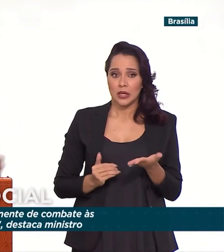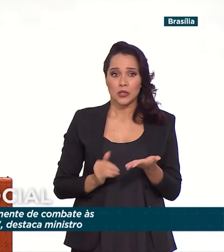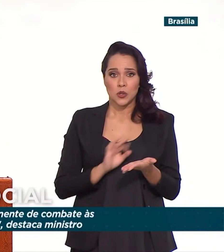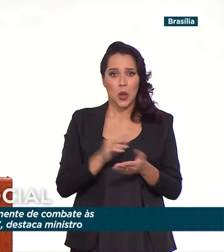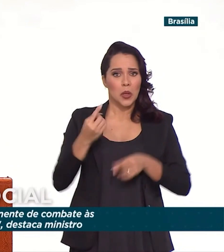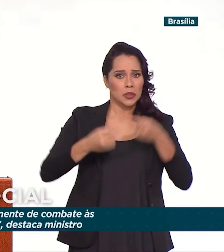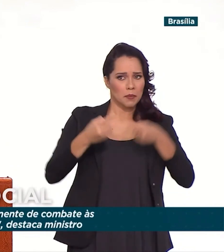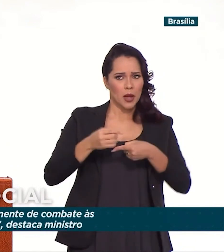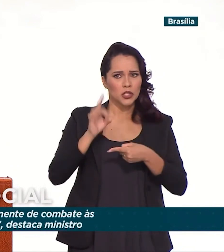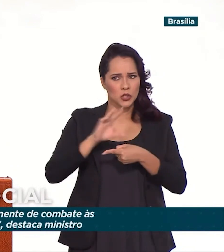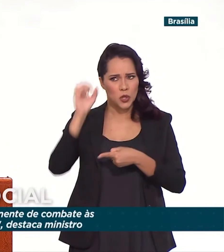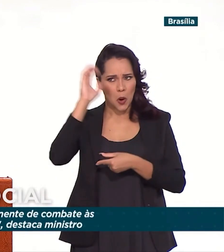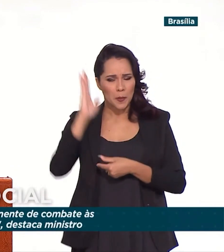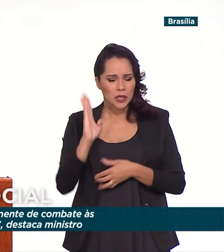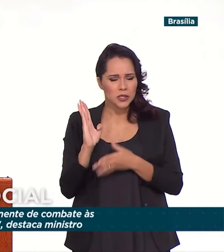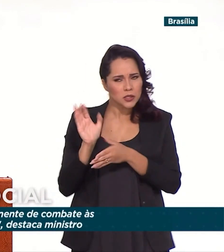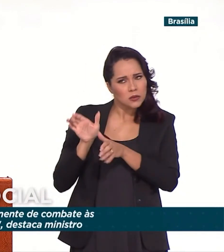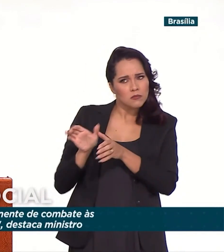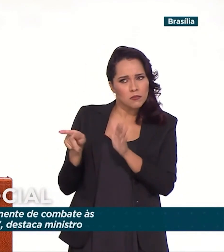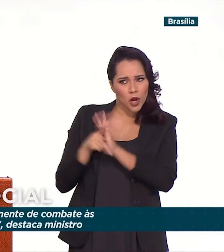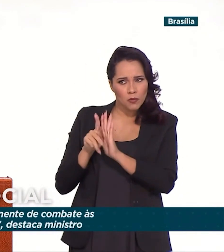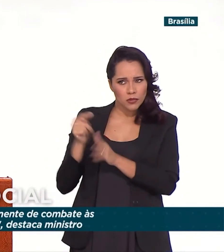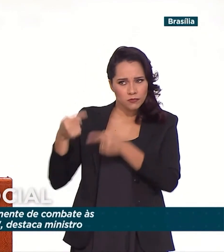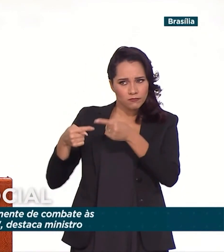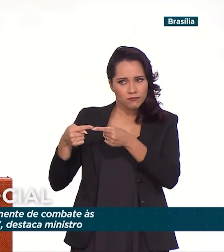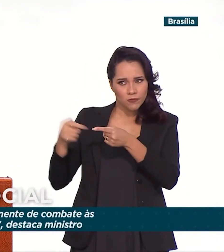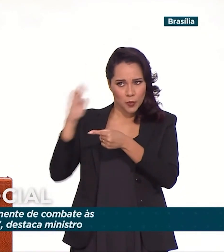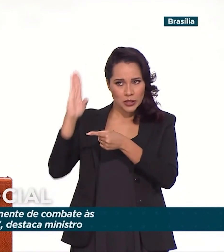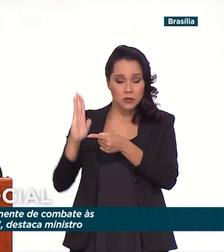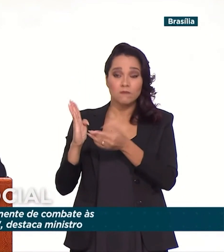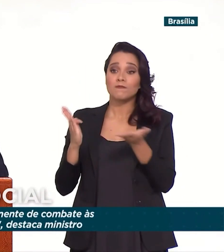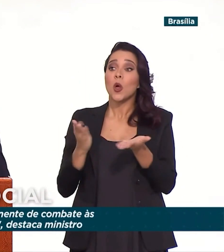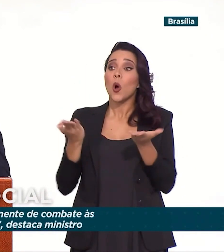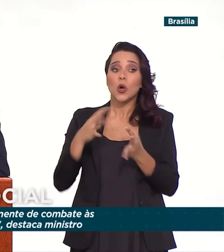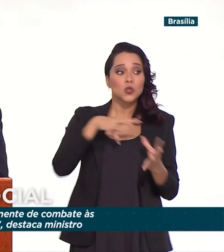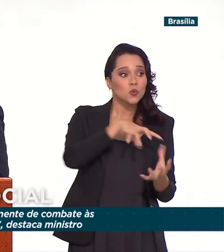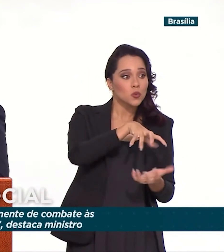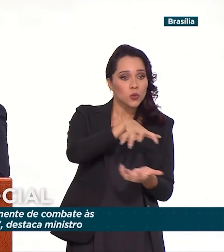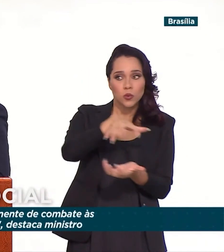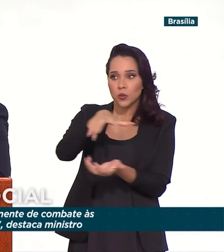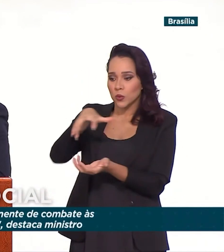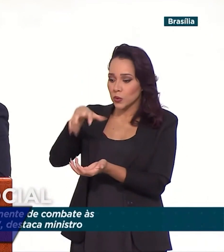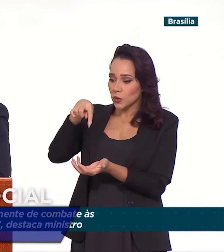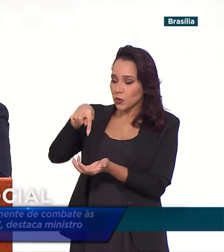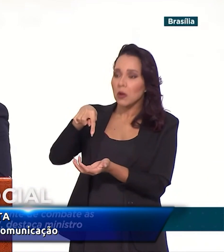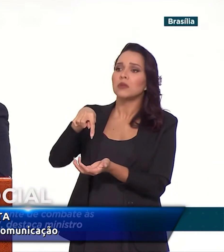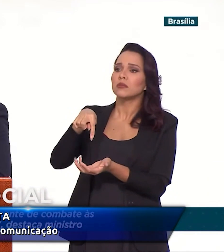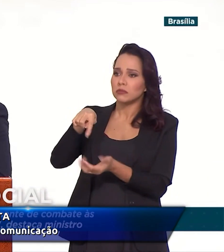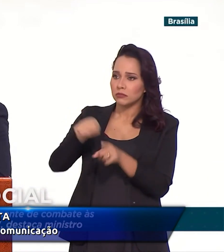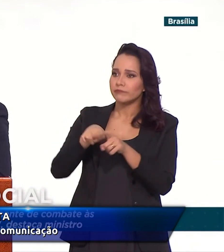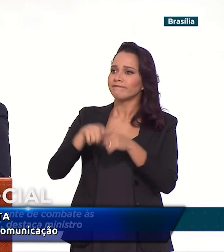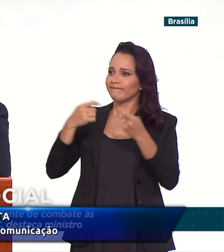debate que só o Brasil está fazendo. Esse é um debate que hoje o mundo inteiro se debruça.